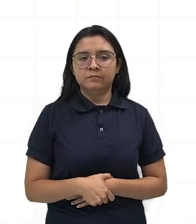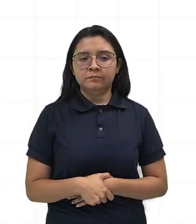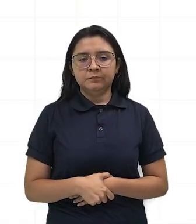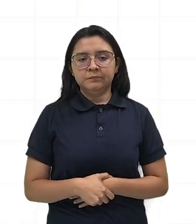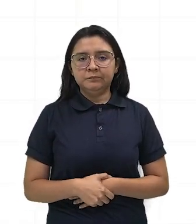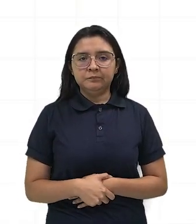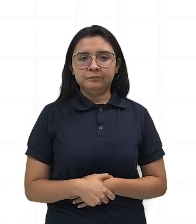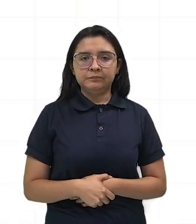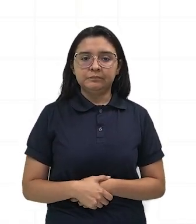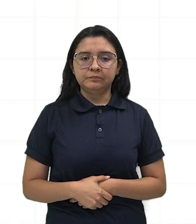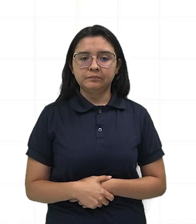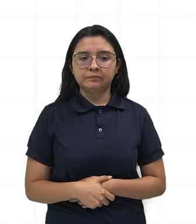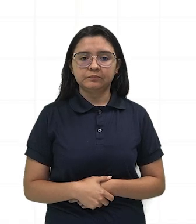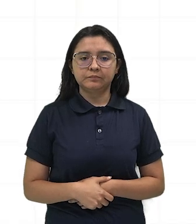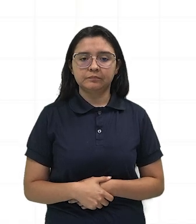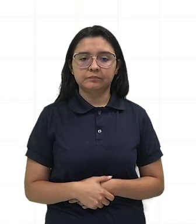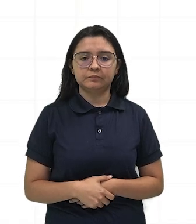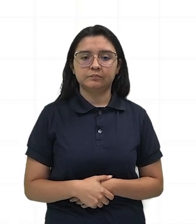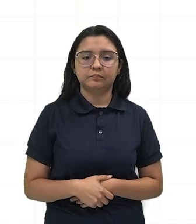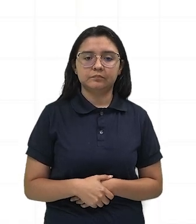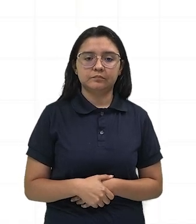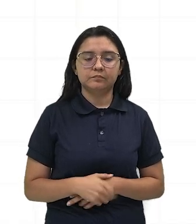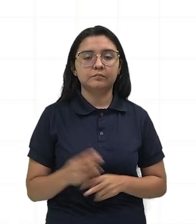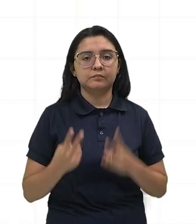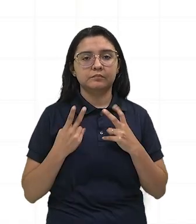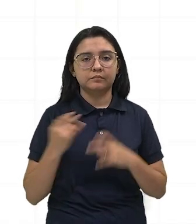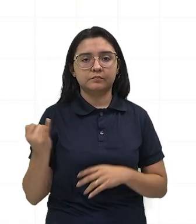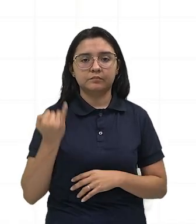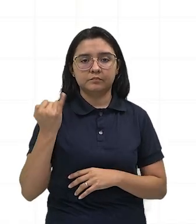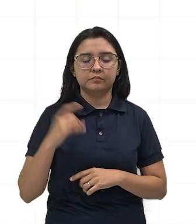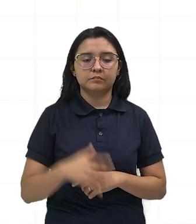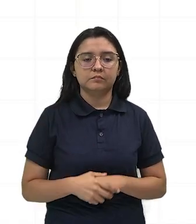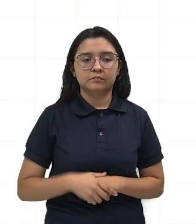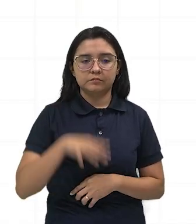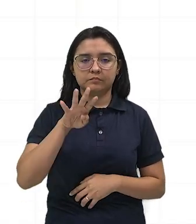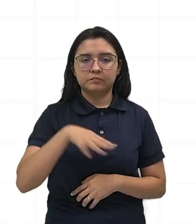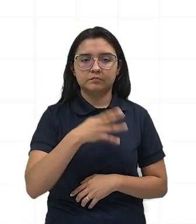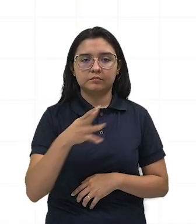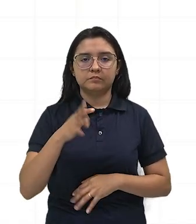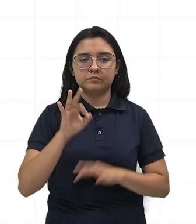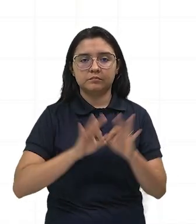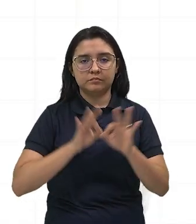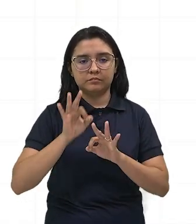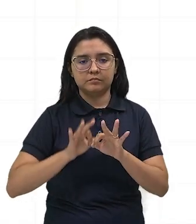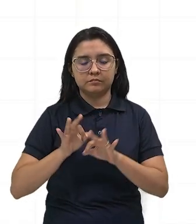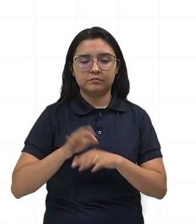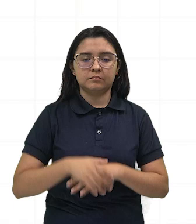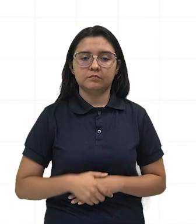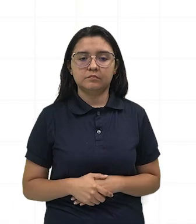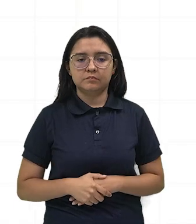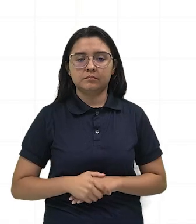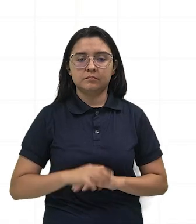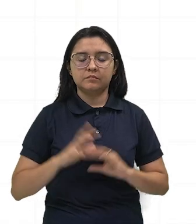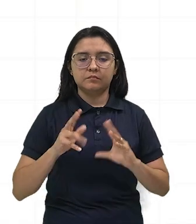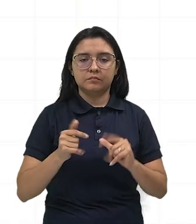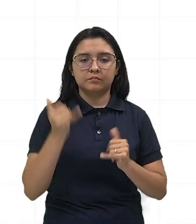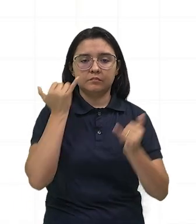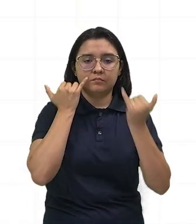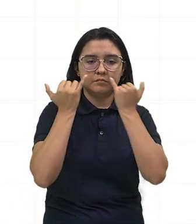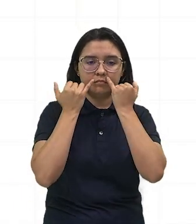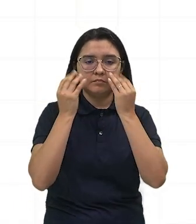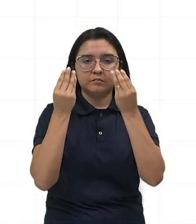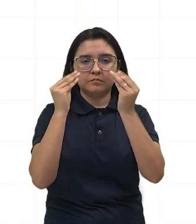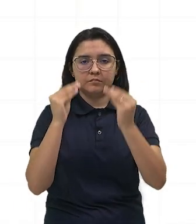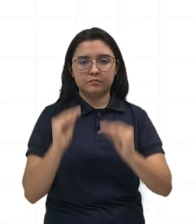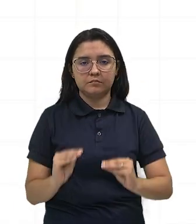Tá? Então, vemos aí a importância da organização da tabela. Né? Temos todos aqueles dados que colocamos aqui